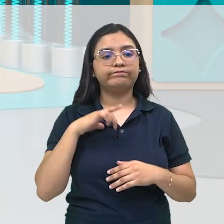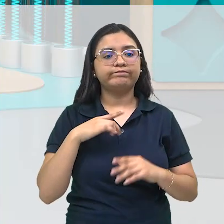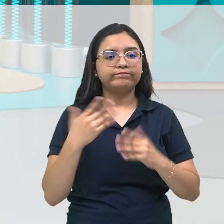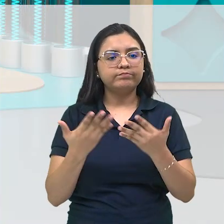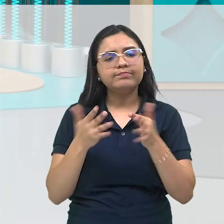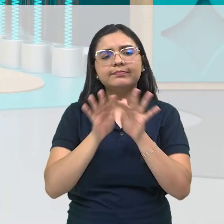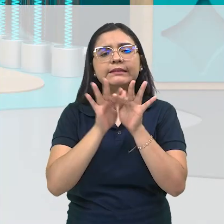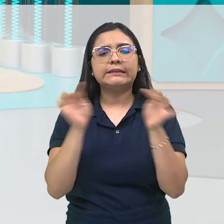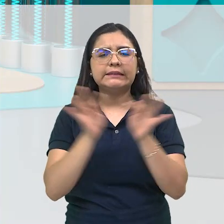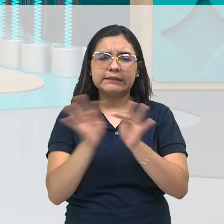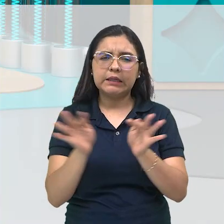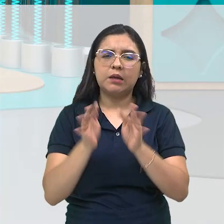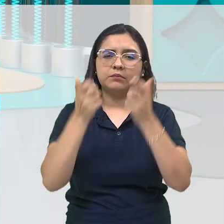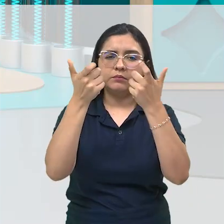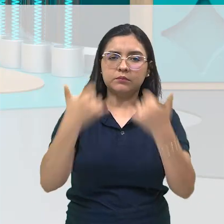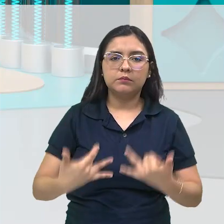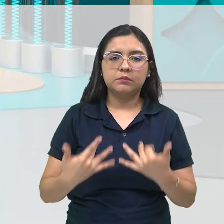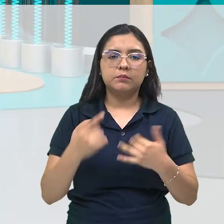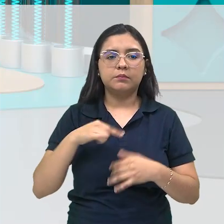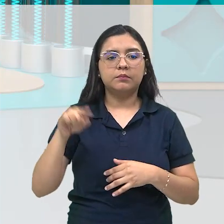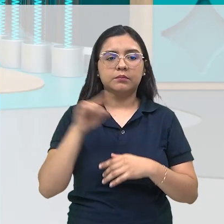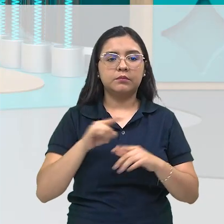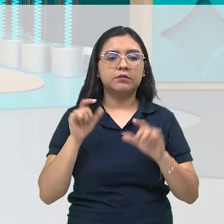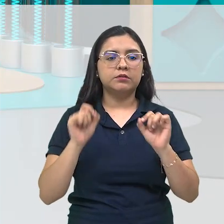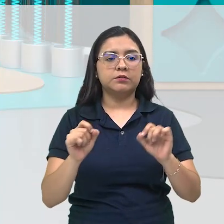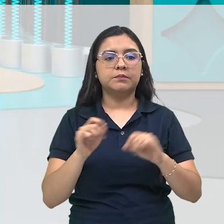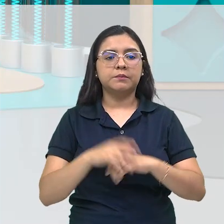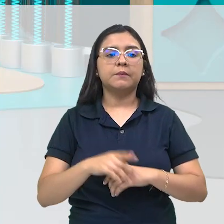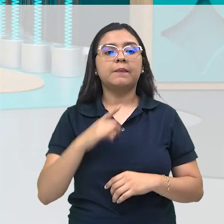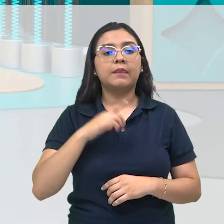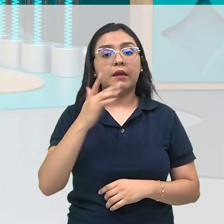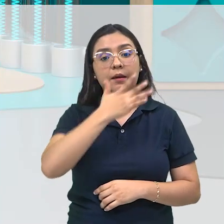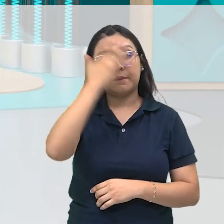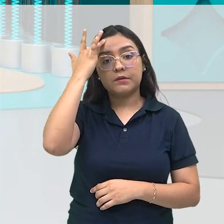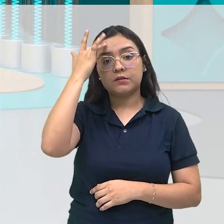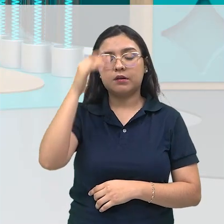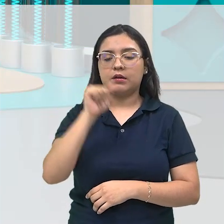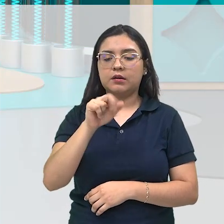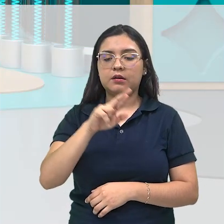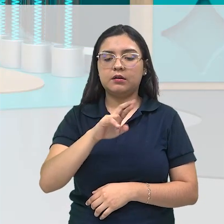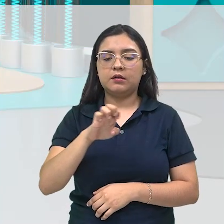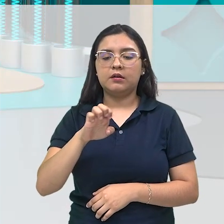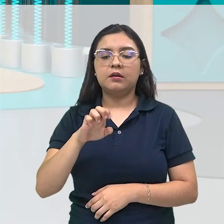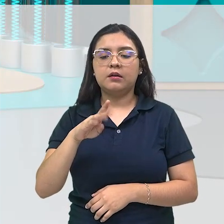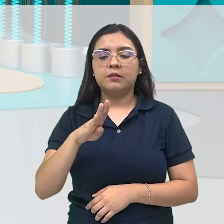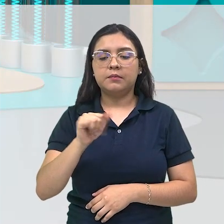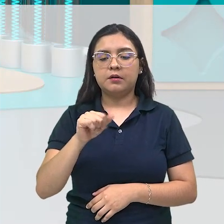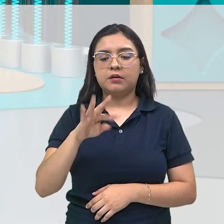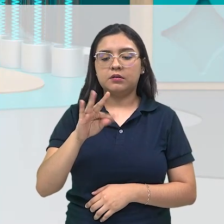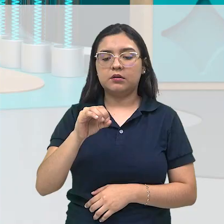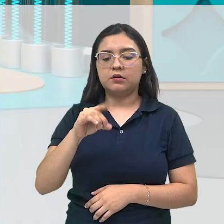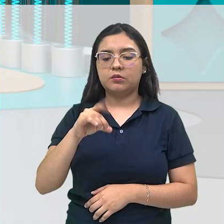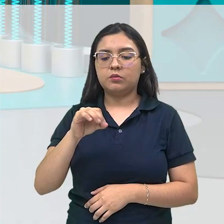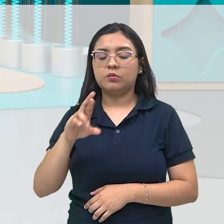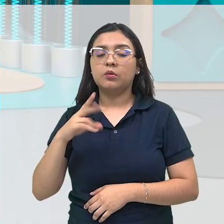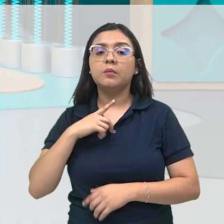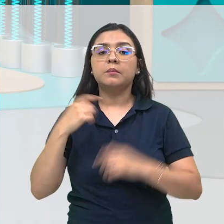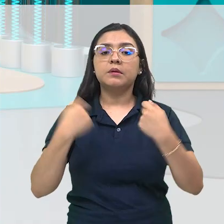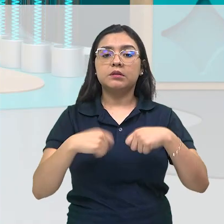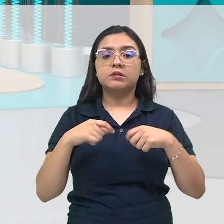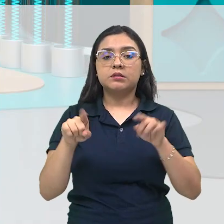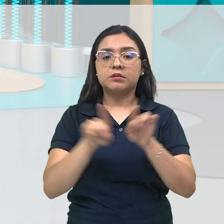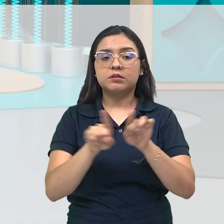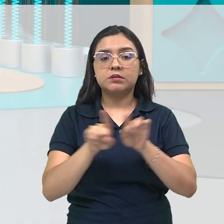bem simplificada, para anotar uma corrida, o rebatedor precisa acertar a bolinha e correr